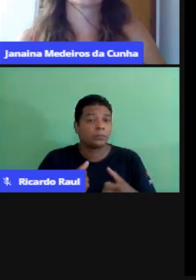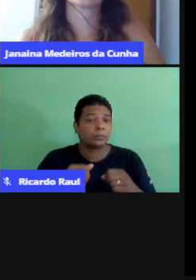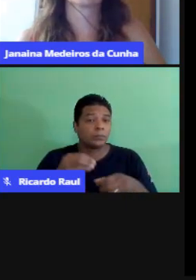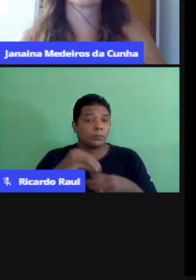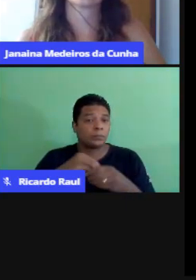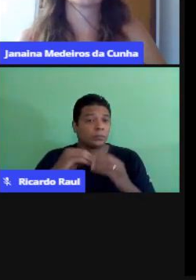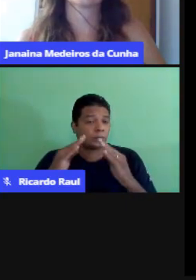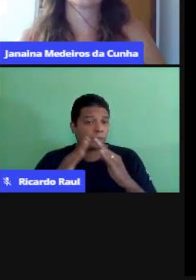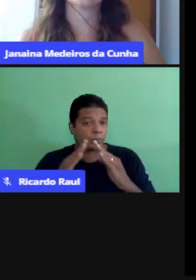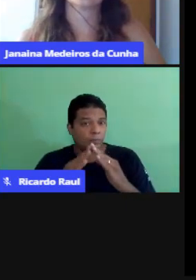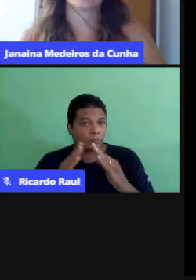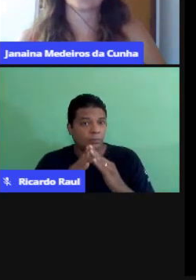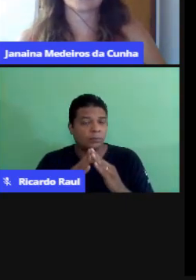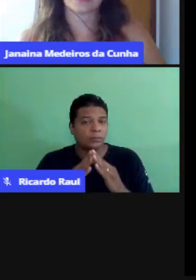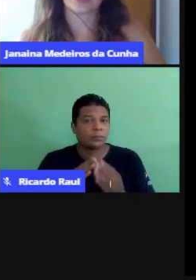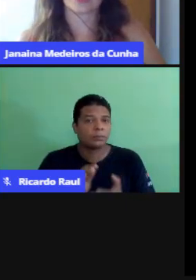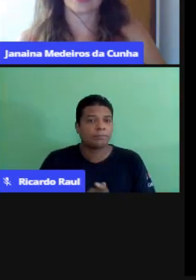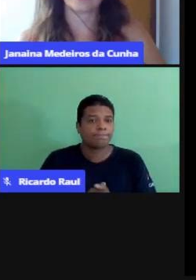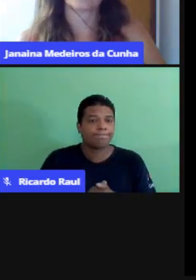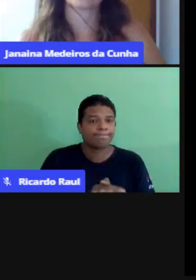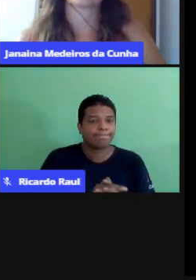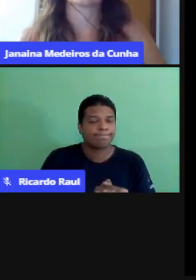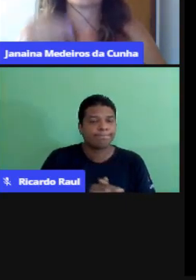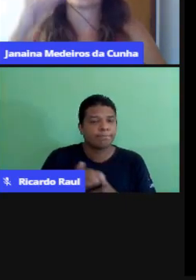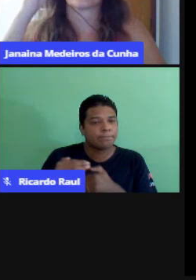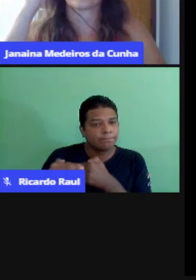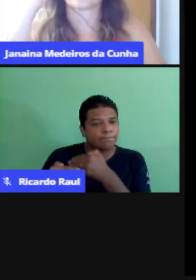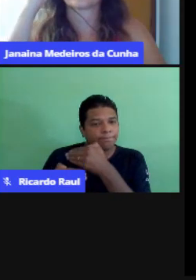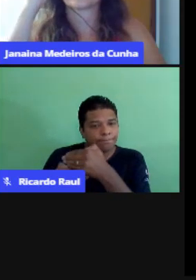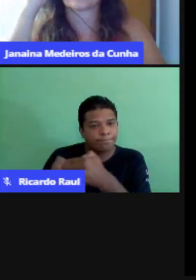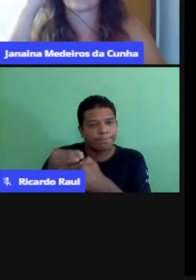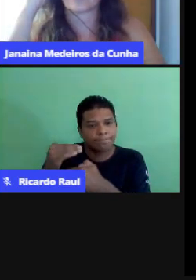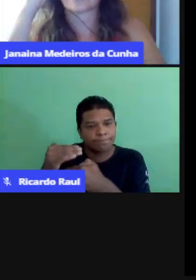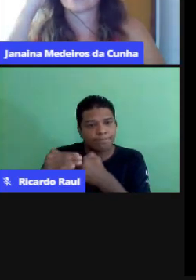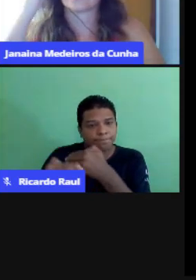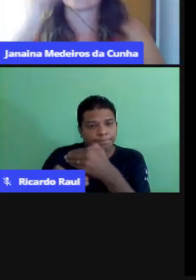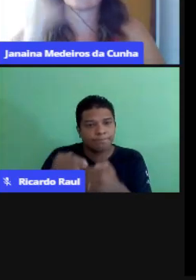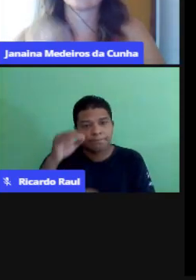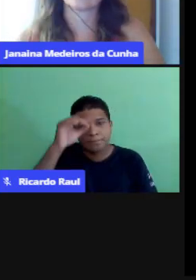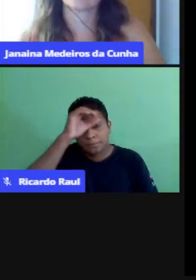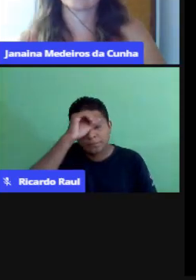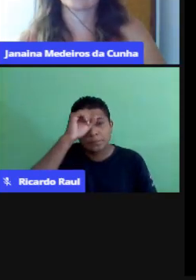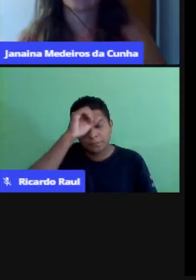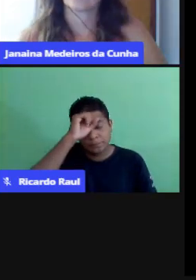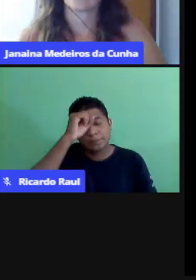seu processo de aprendizagem, né? Na formação